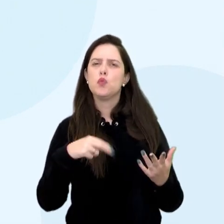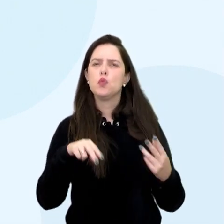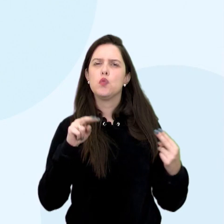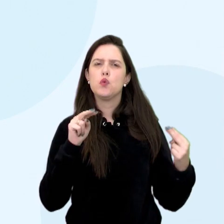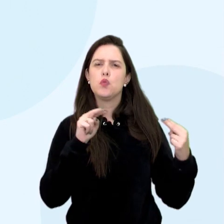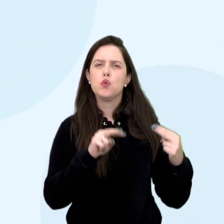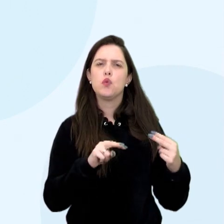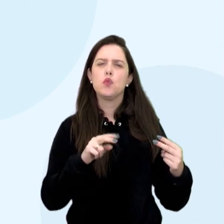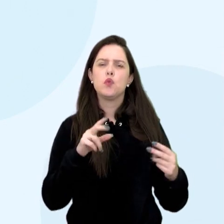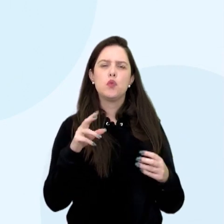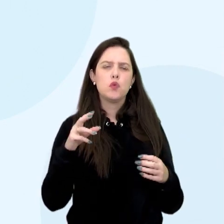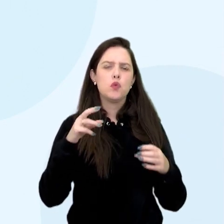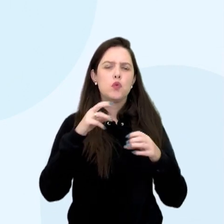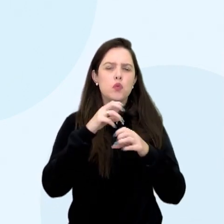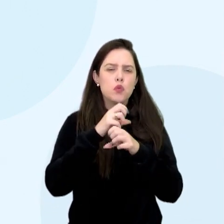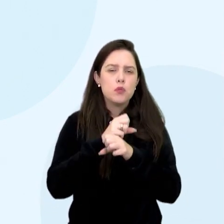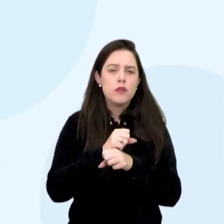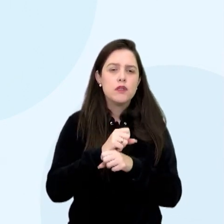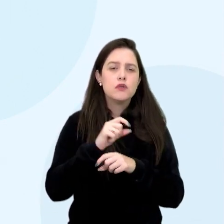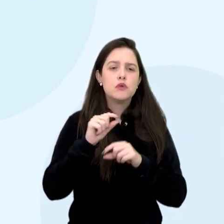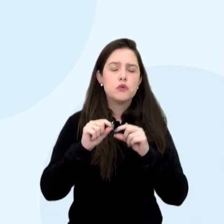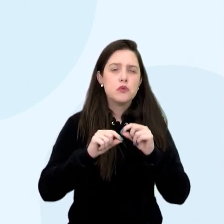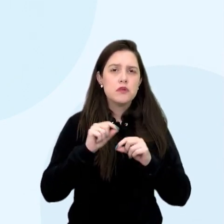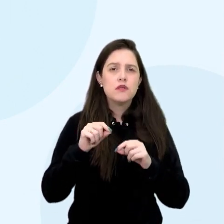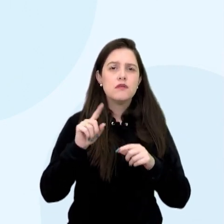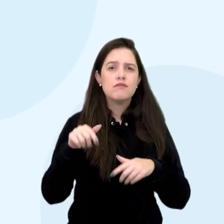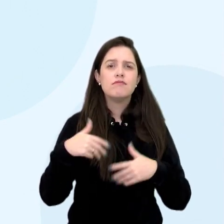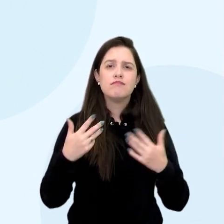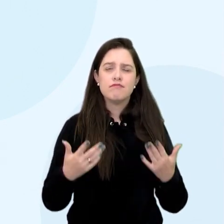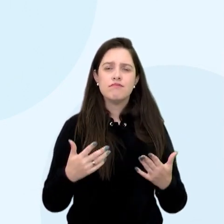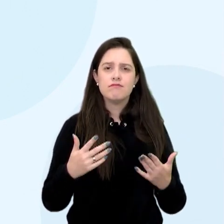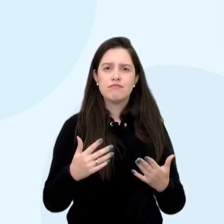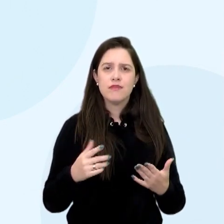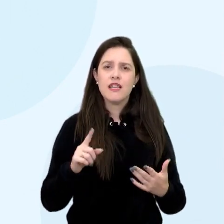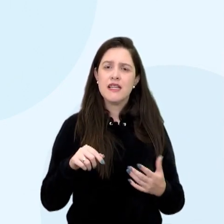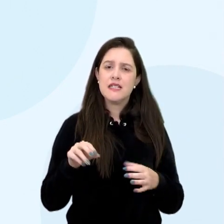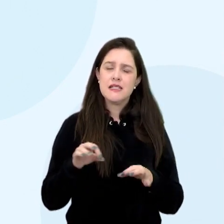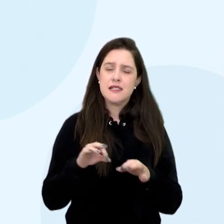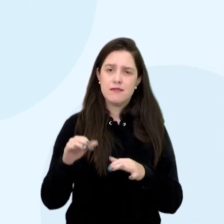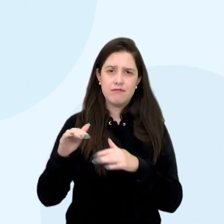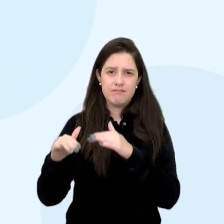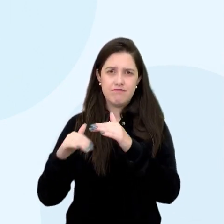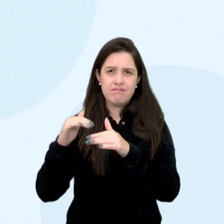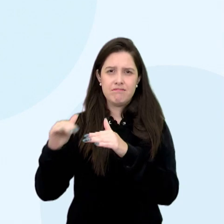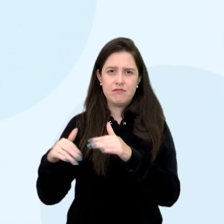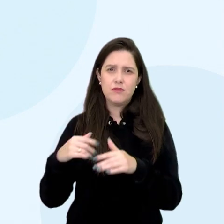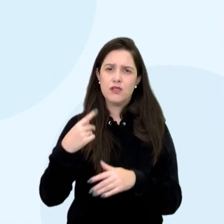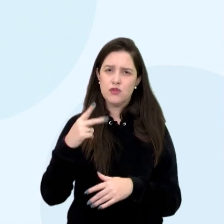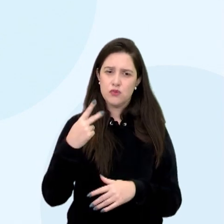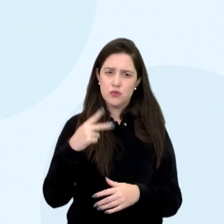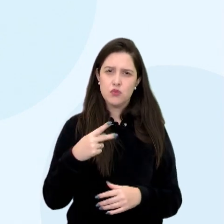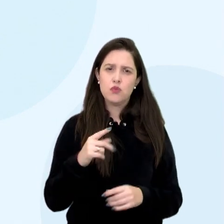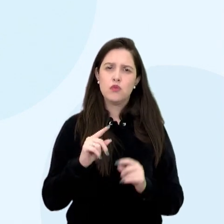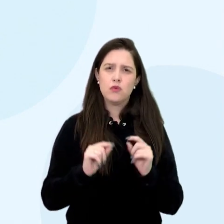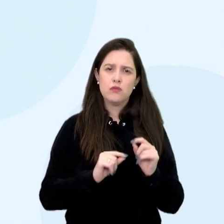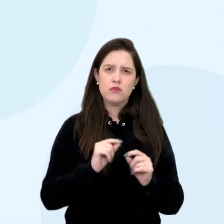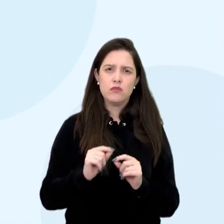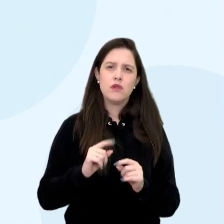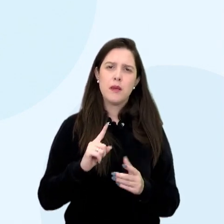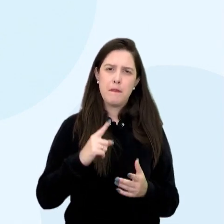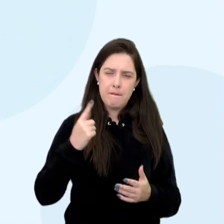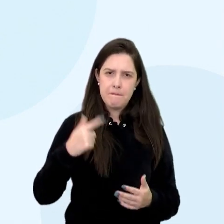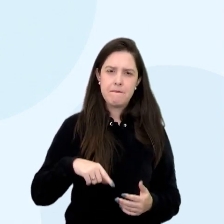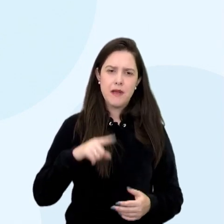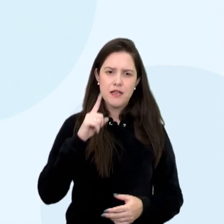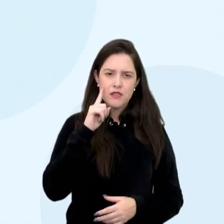mais escuras, né, o marronzinho mais escuro. Então, durante esse processo aí da sua formação e eras mais antigas.